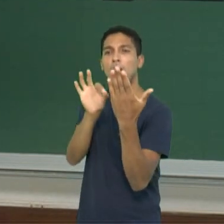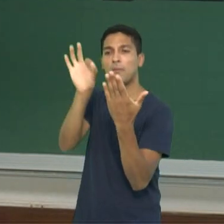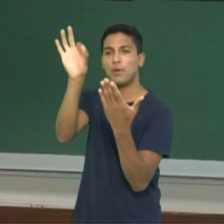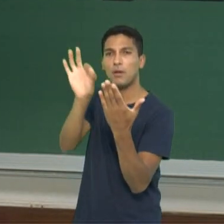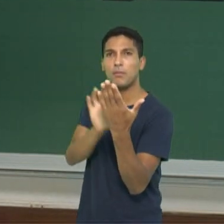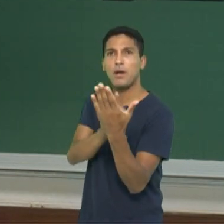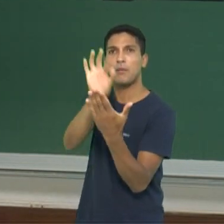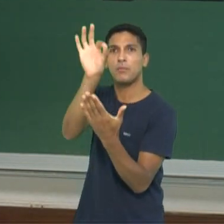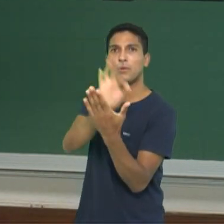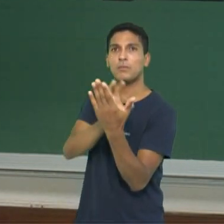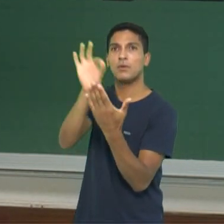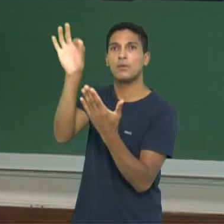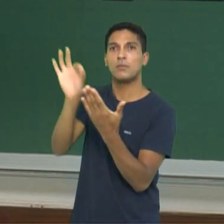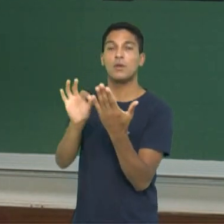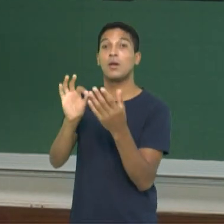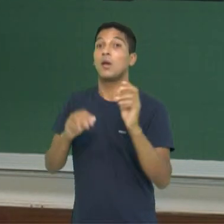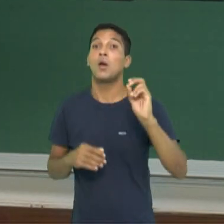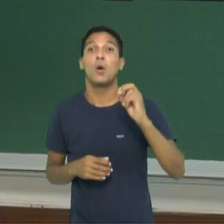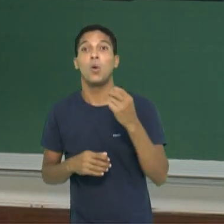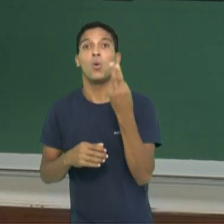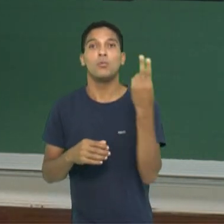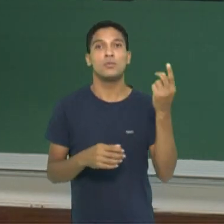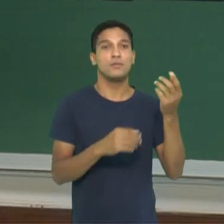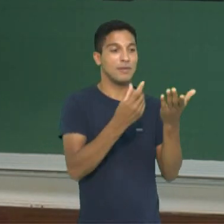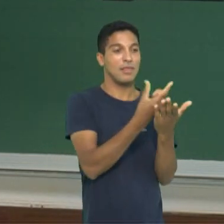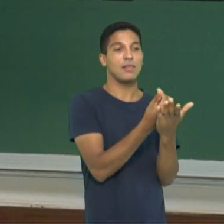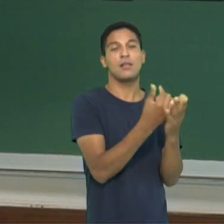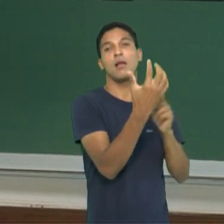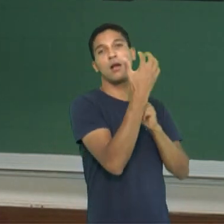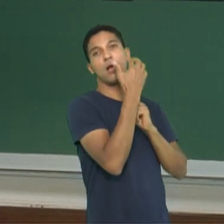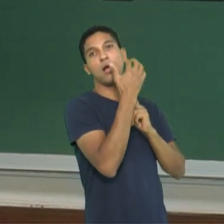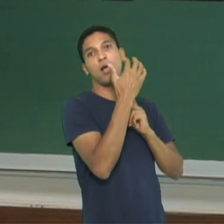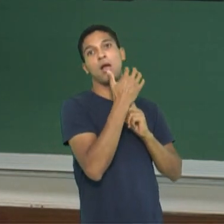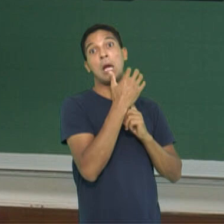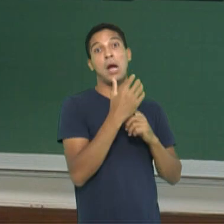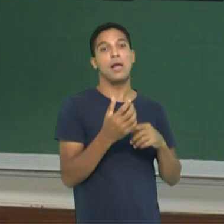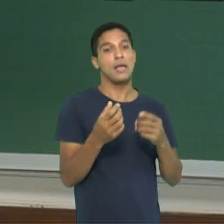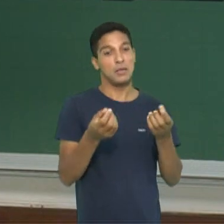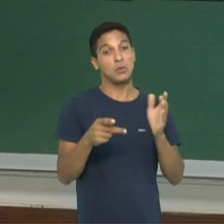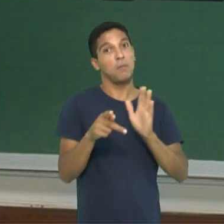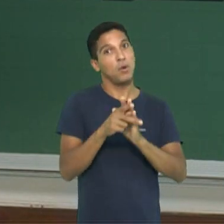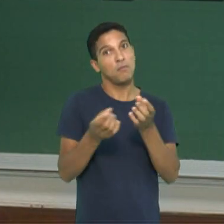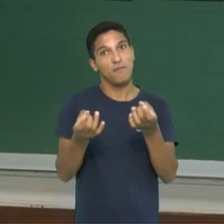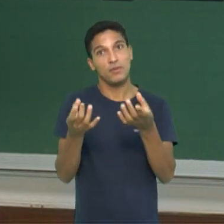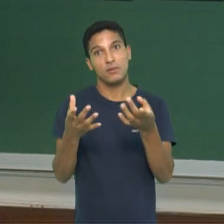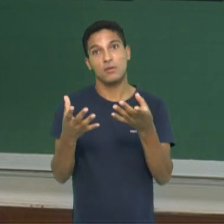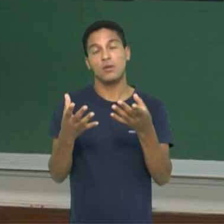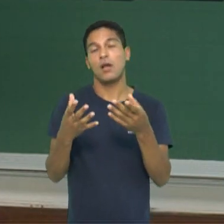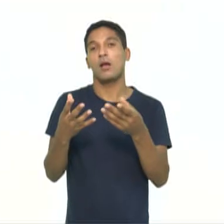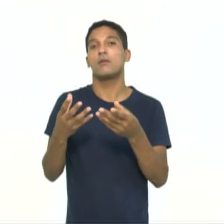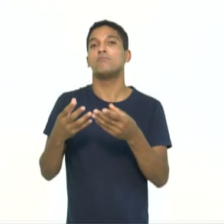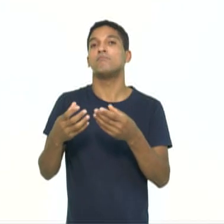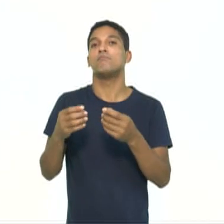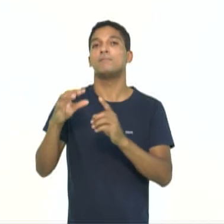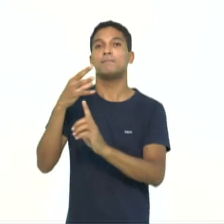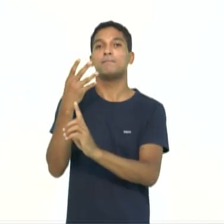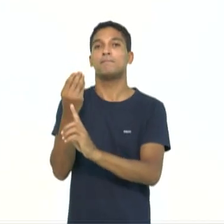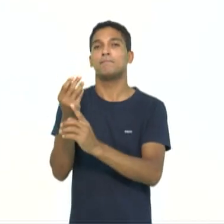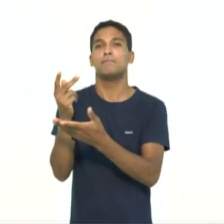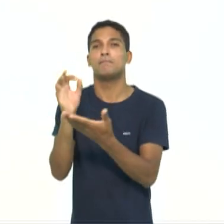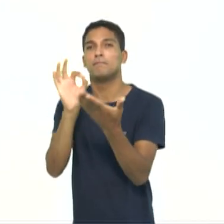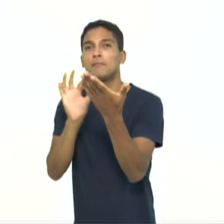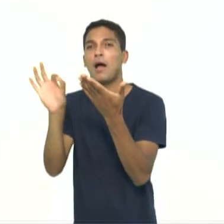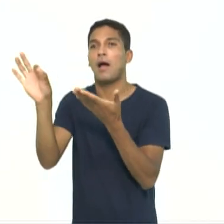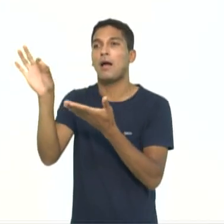indústria cultural, que espera um determinado tipo de arte, uma arte comercial? Então, essa é a